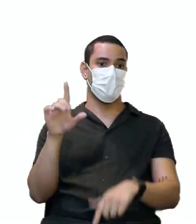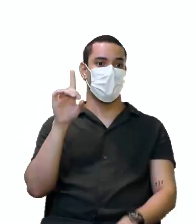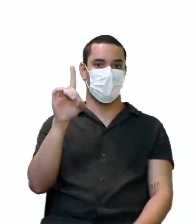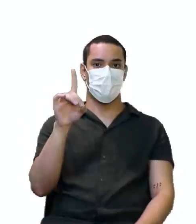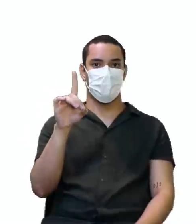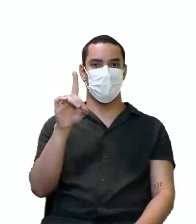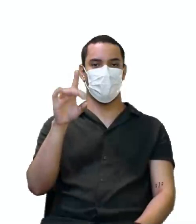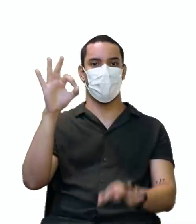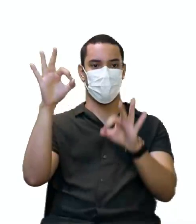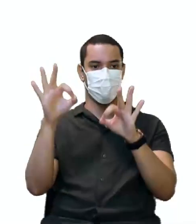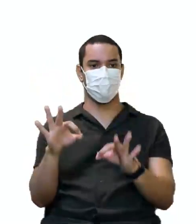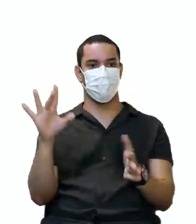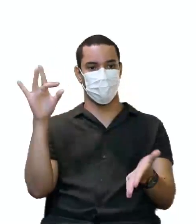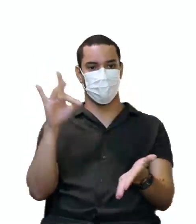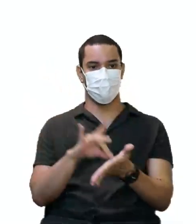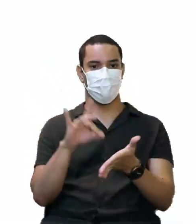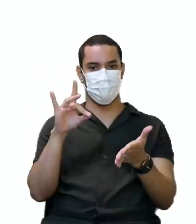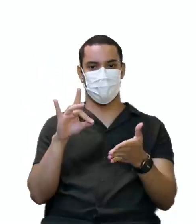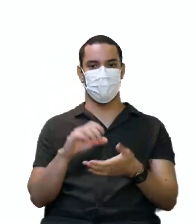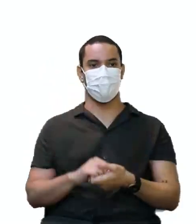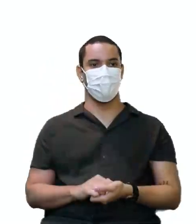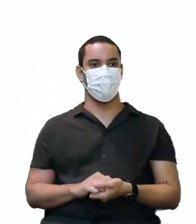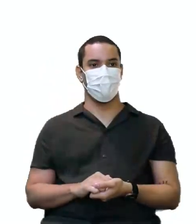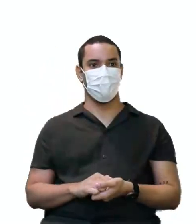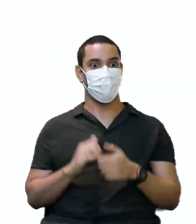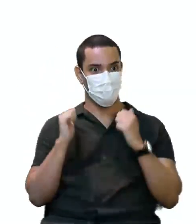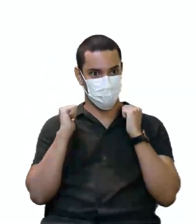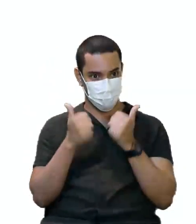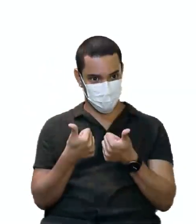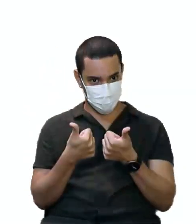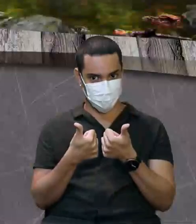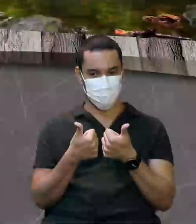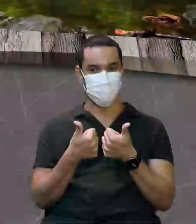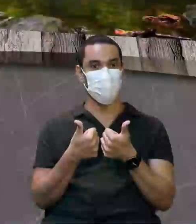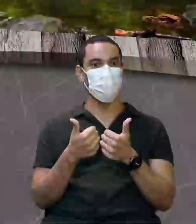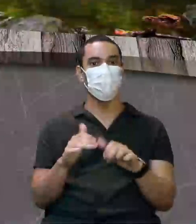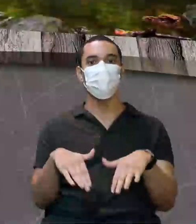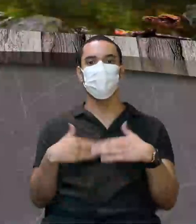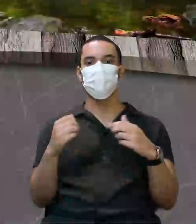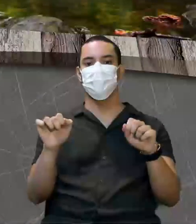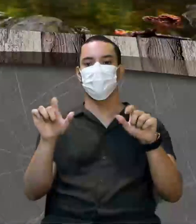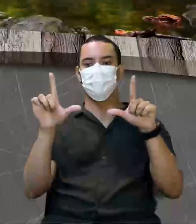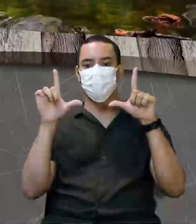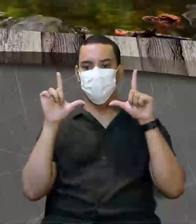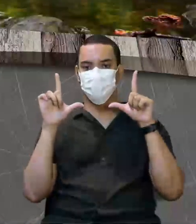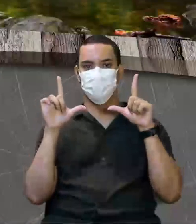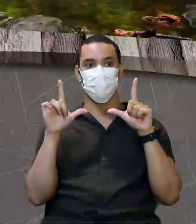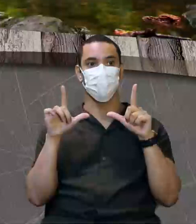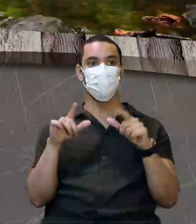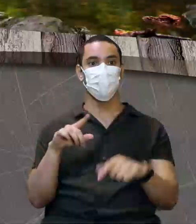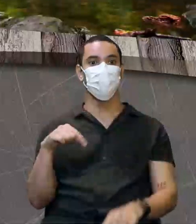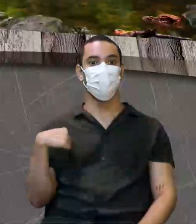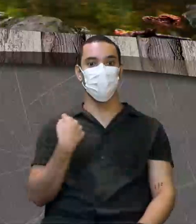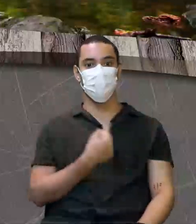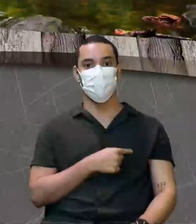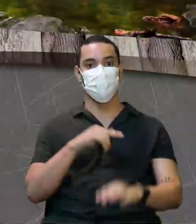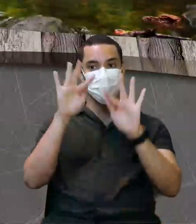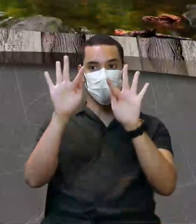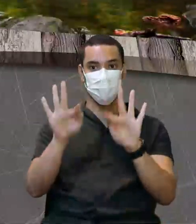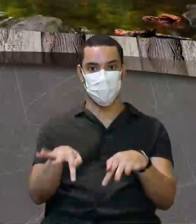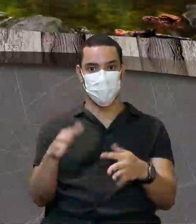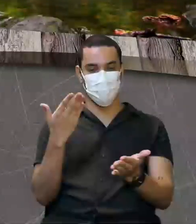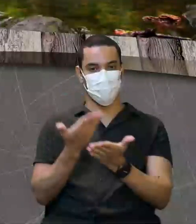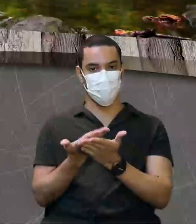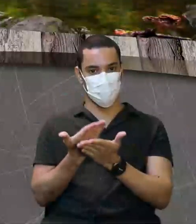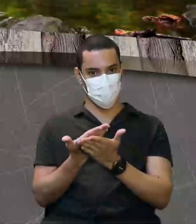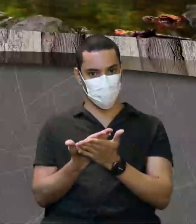é a nossa opção correta, tá bom, galera? Então, olha aqui para mim, a gente vai encerrando por